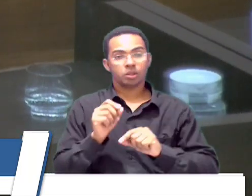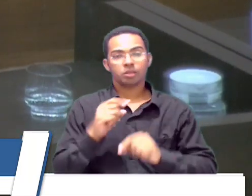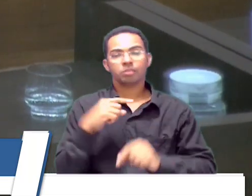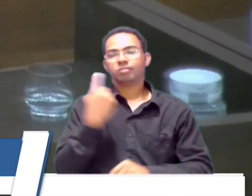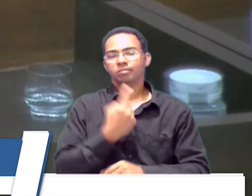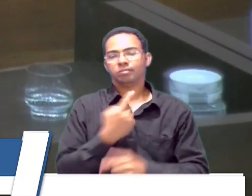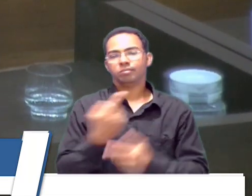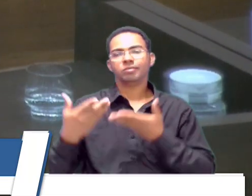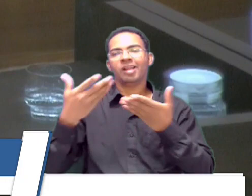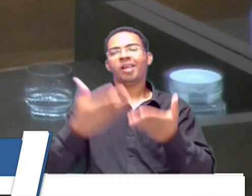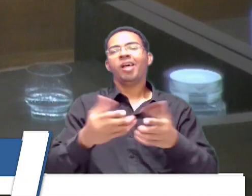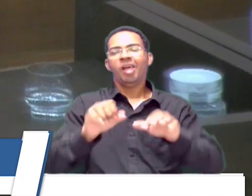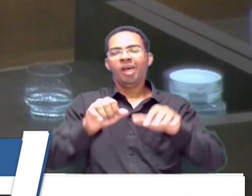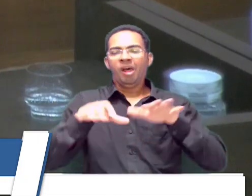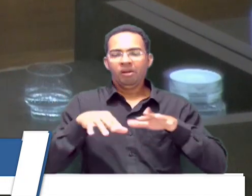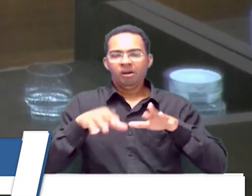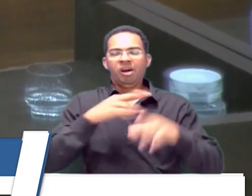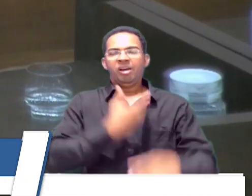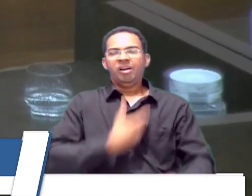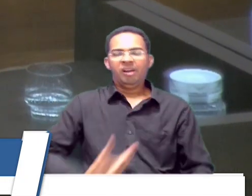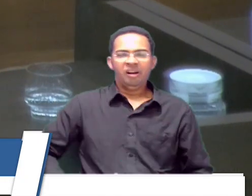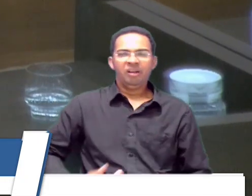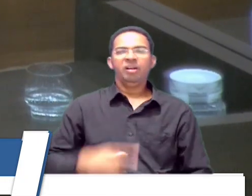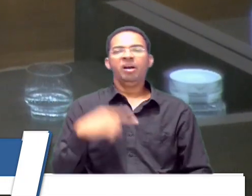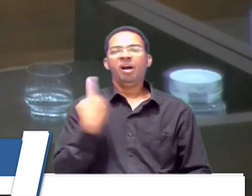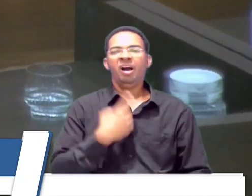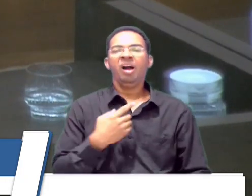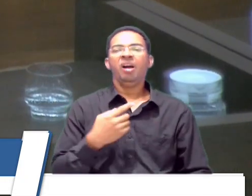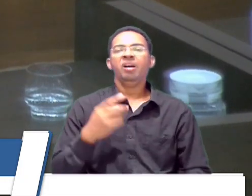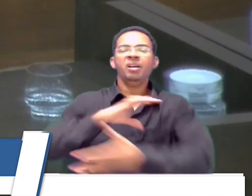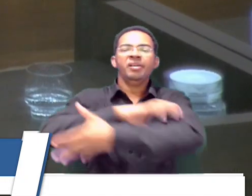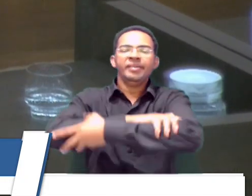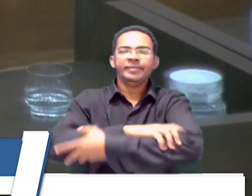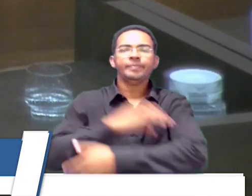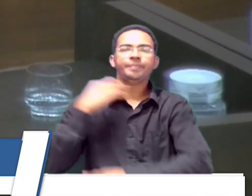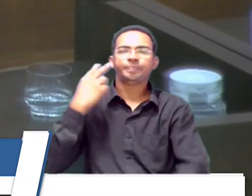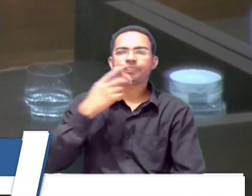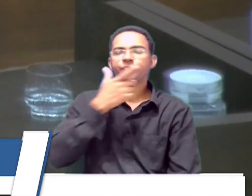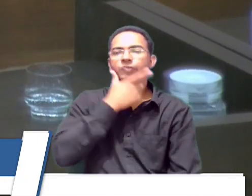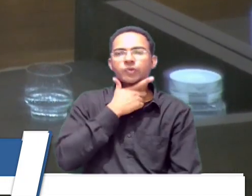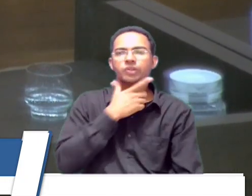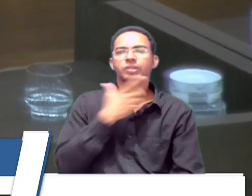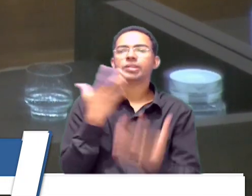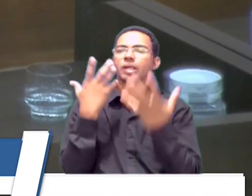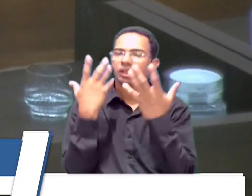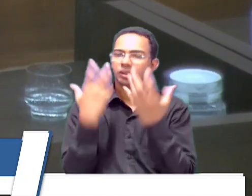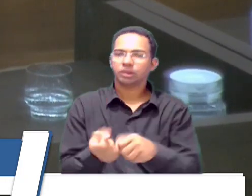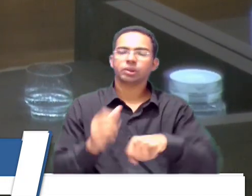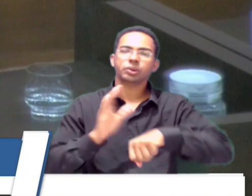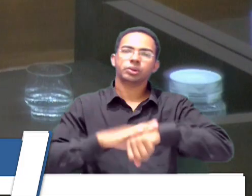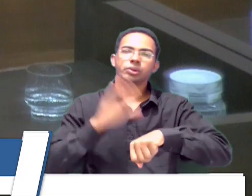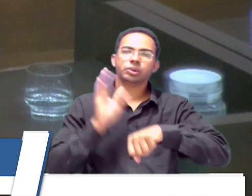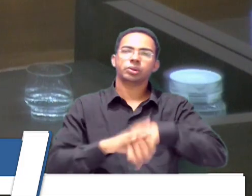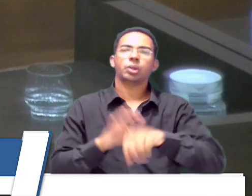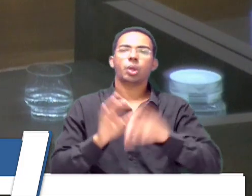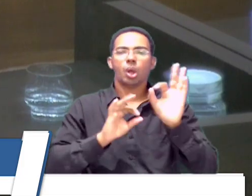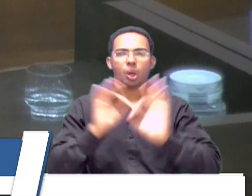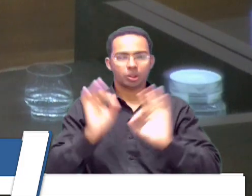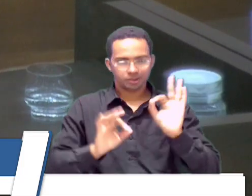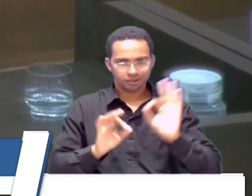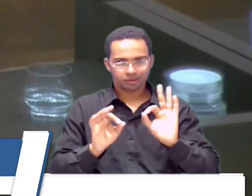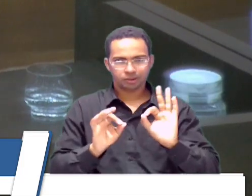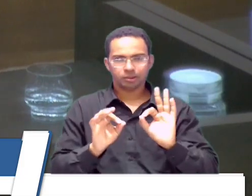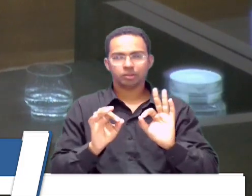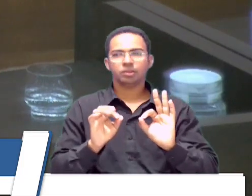essa audiência pública, que o nosso sempre parceiro Gilson Pelizaro topou de primeira hora organizar. Para que a